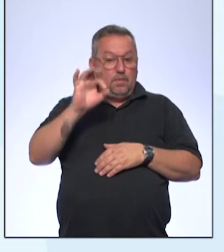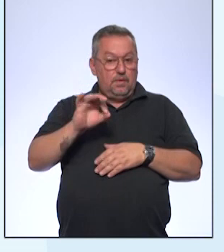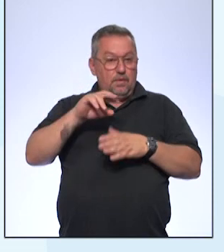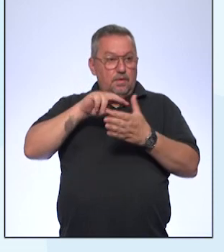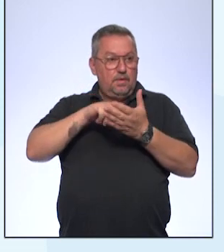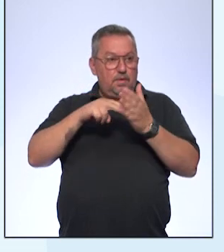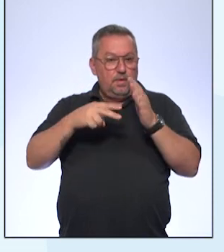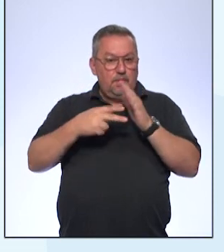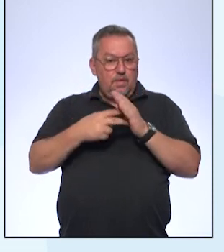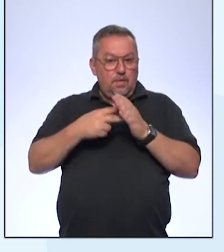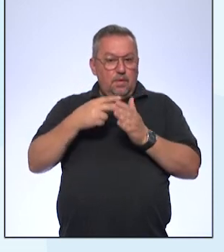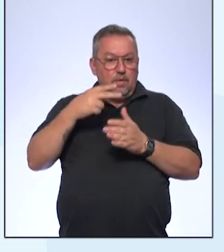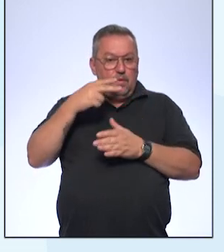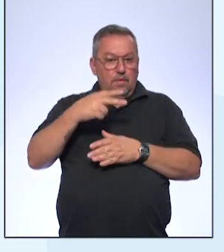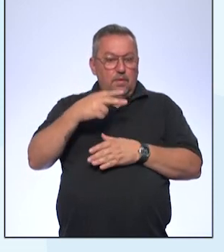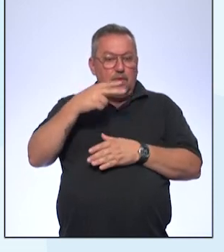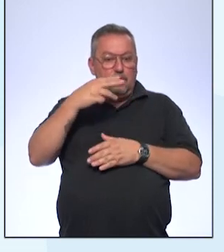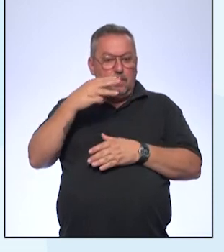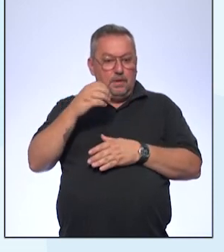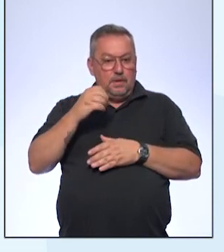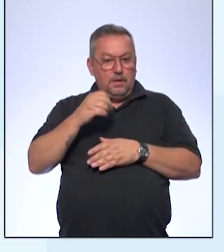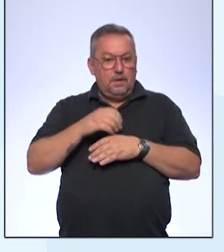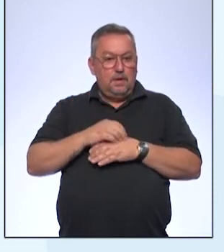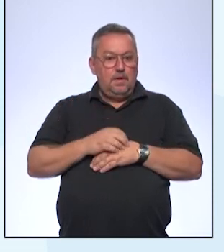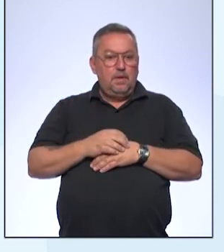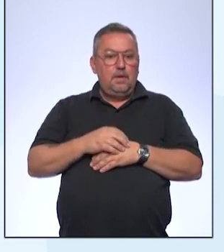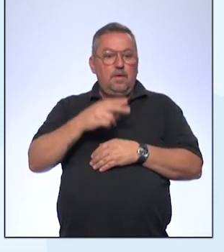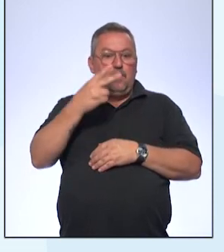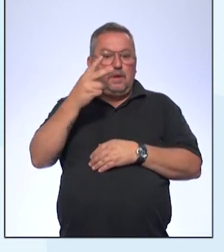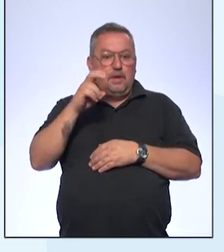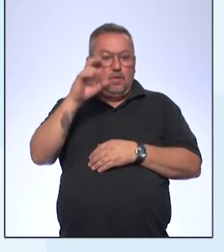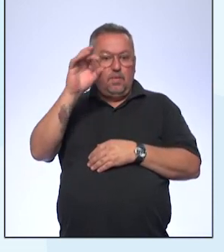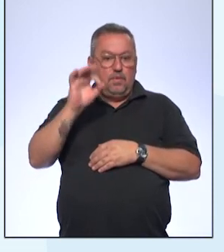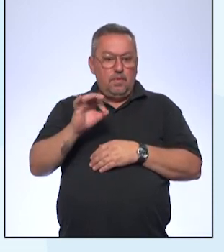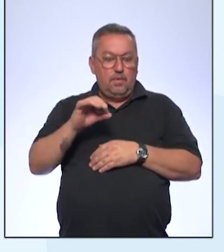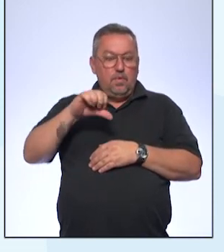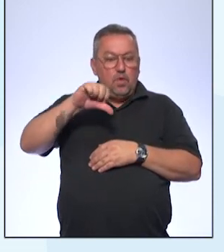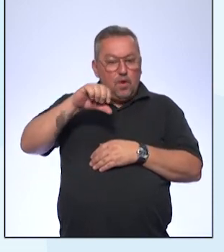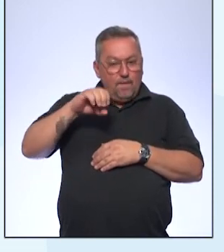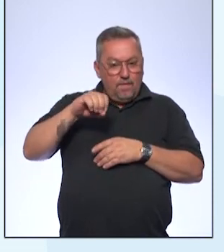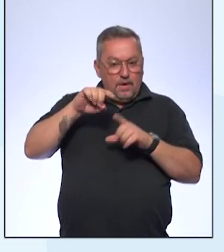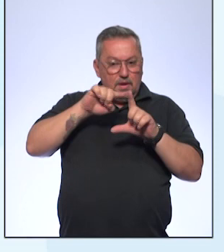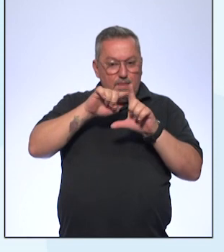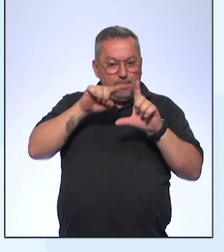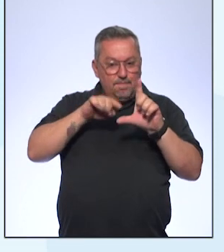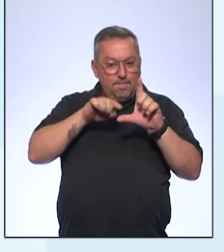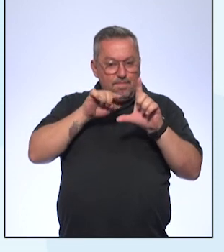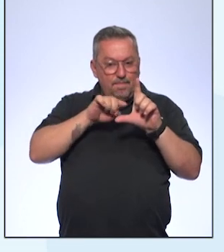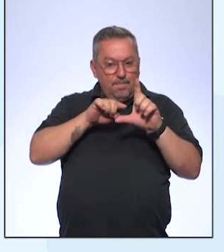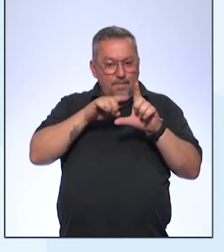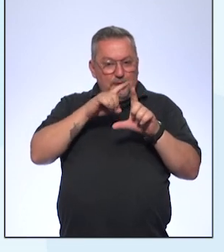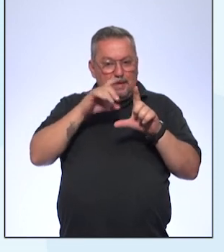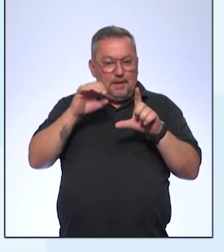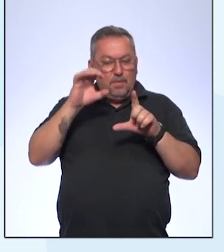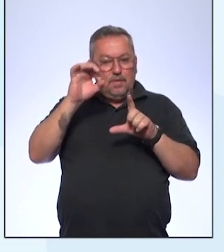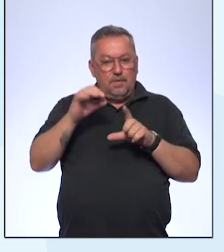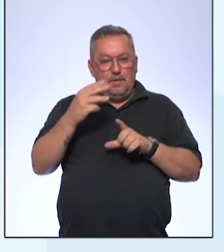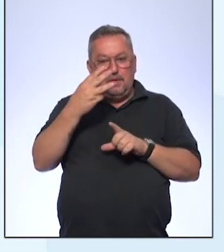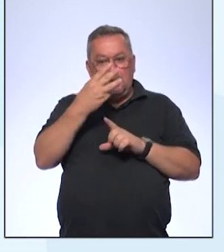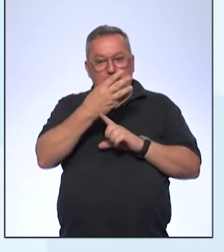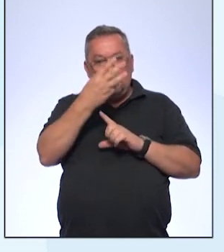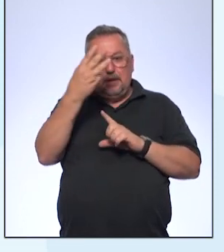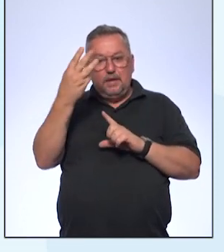corresponder a 270 graus, 25% aos 90 graus e, claro, 100% aos